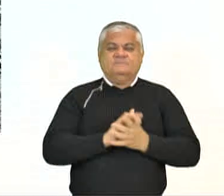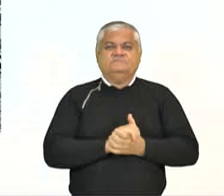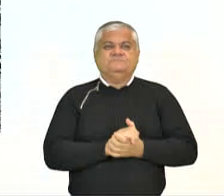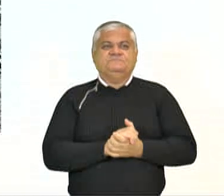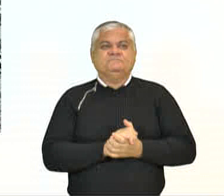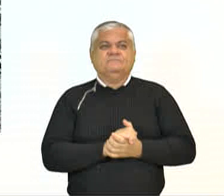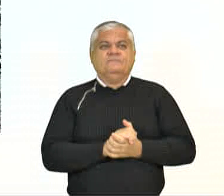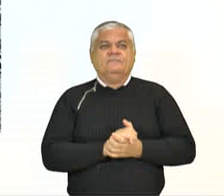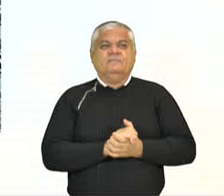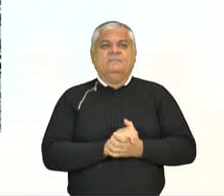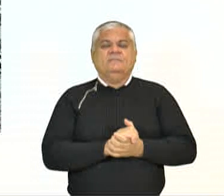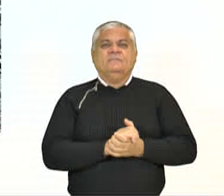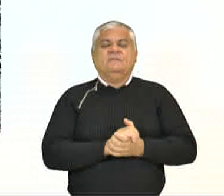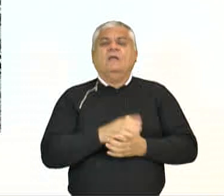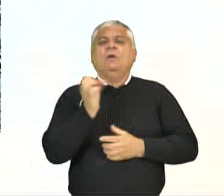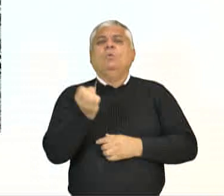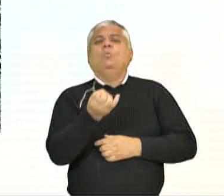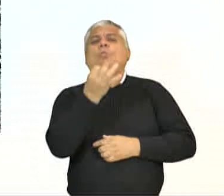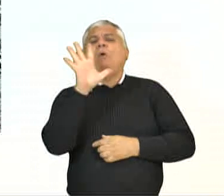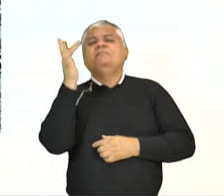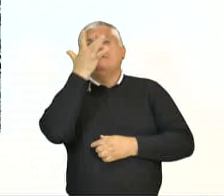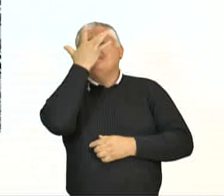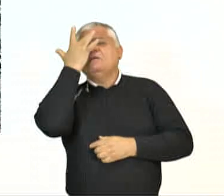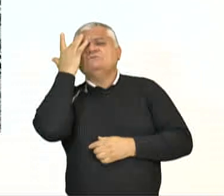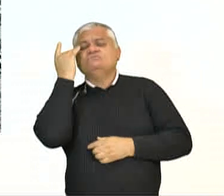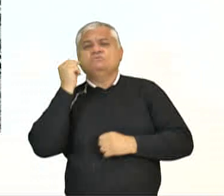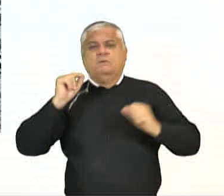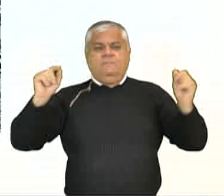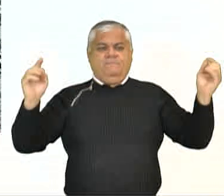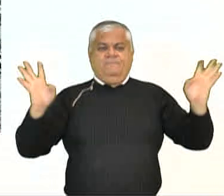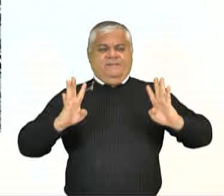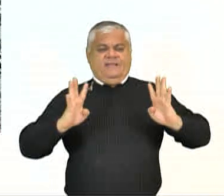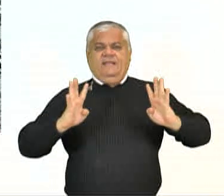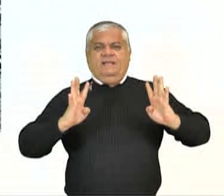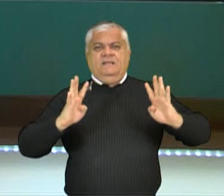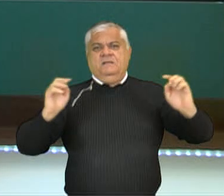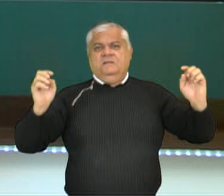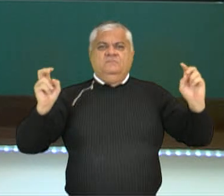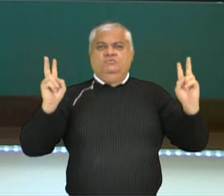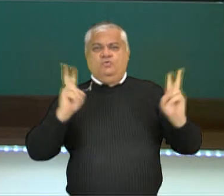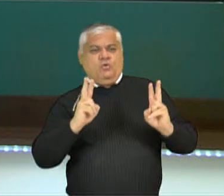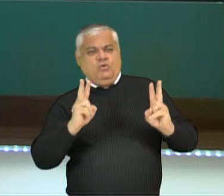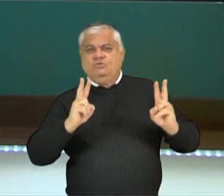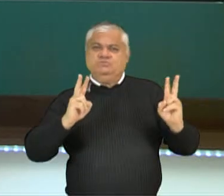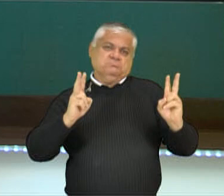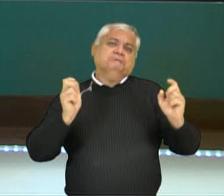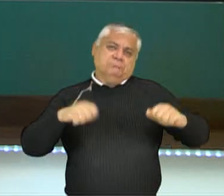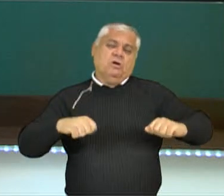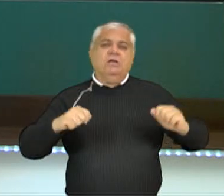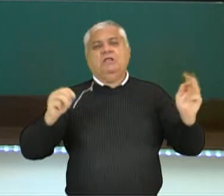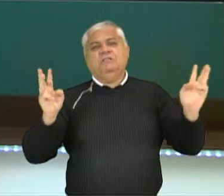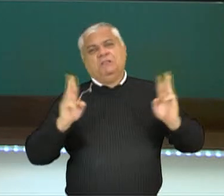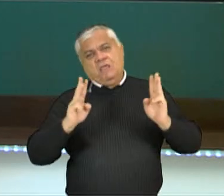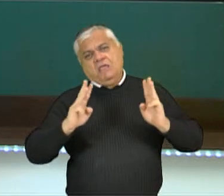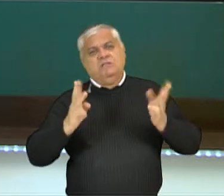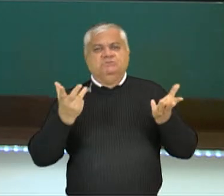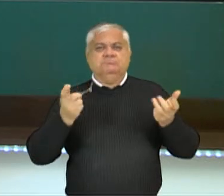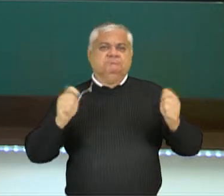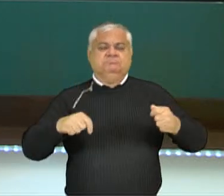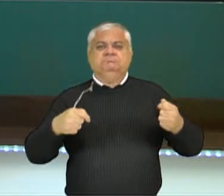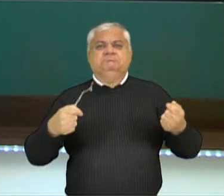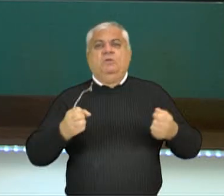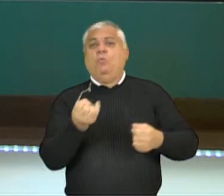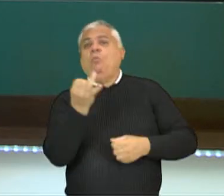A quantidade era indefinida de jogadores, só que tinha que ter igualdade de número. Então podia jogar 2 contra 2, 3 contra 3, então não tinha um